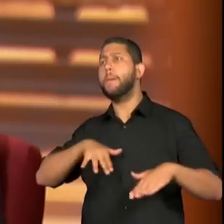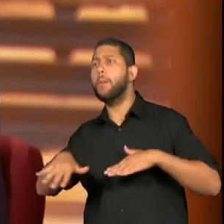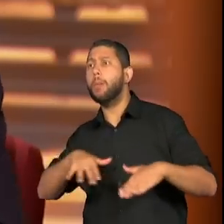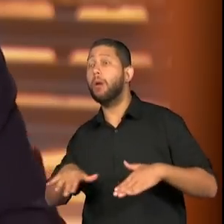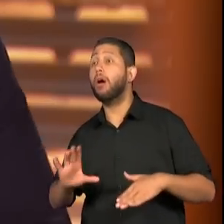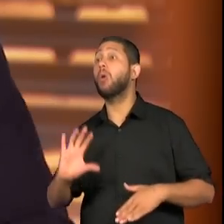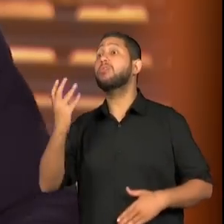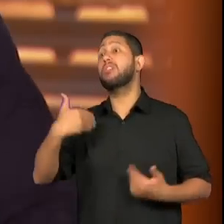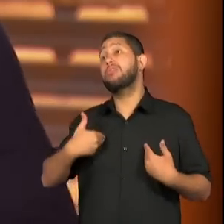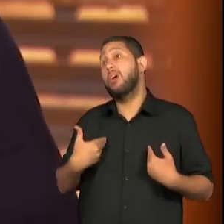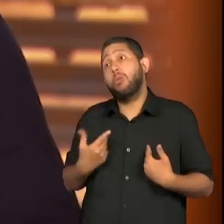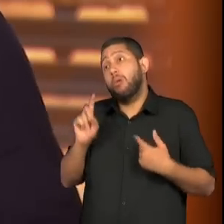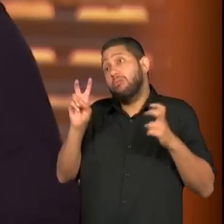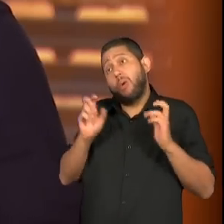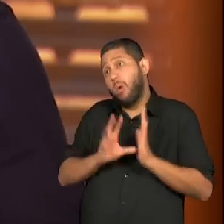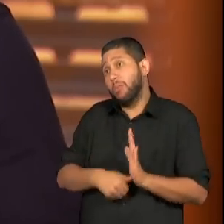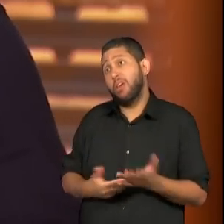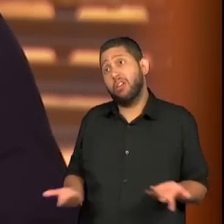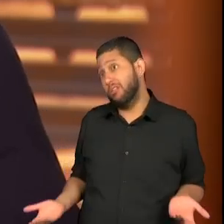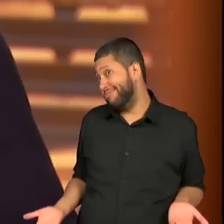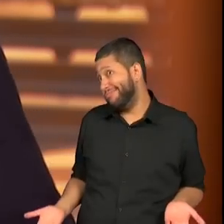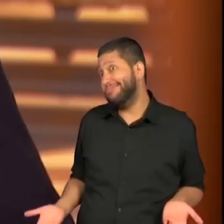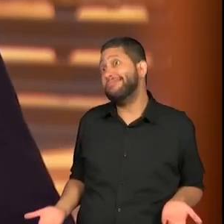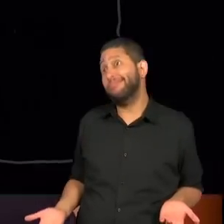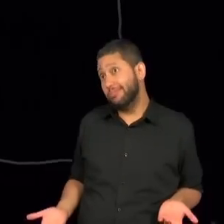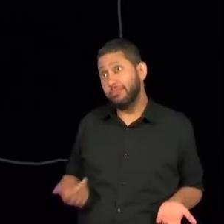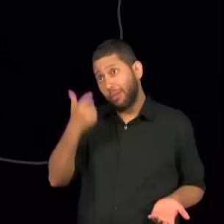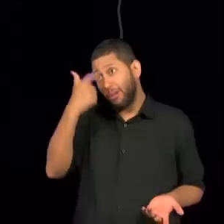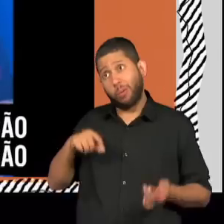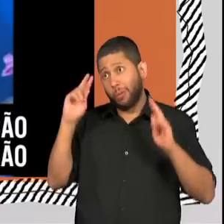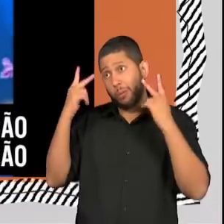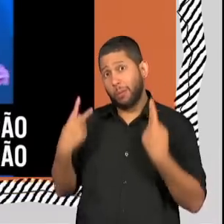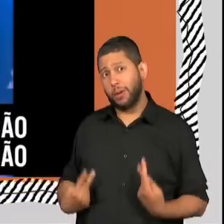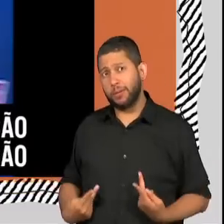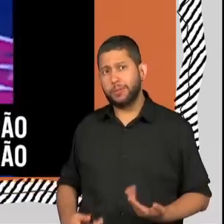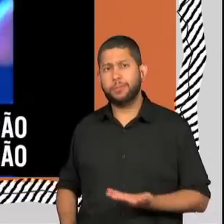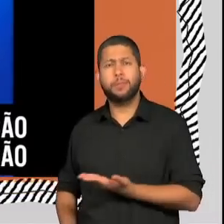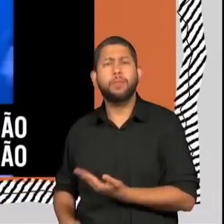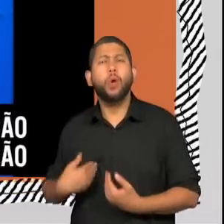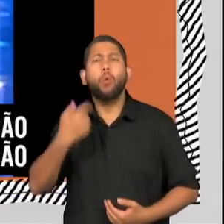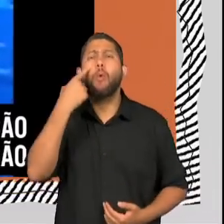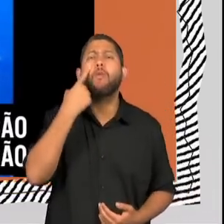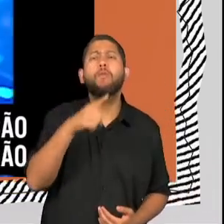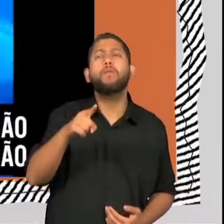caí. Caiu ali. Caiu aí. Ser humano.